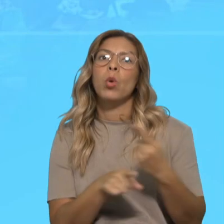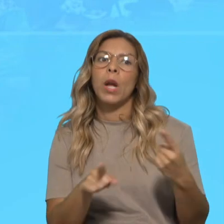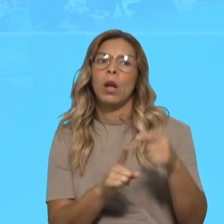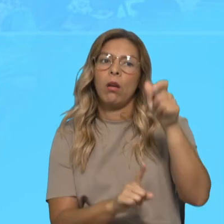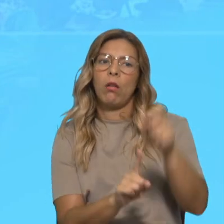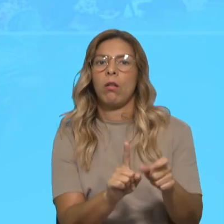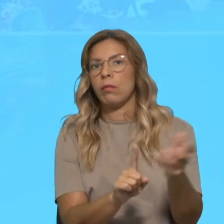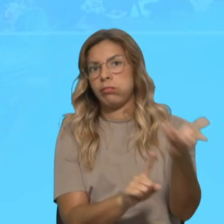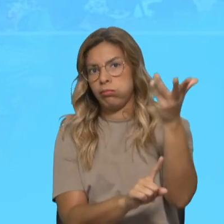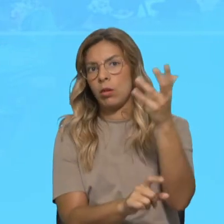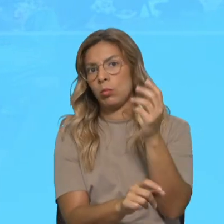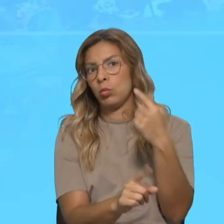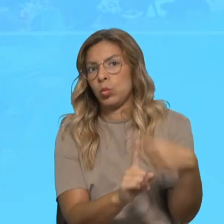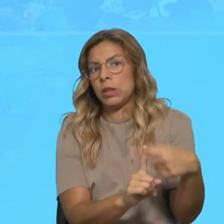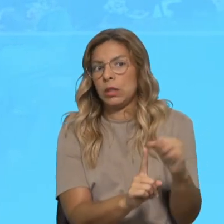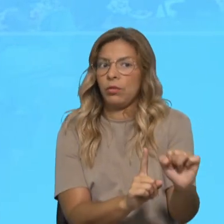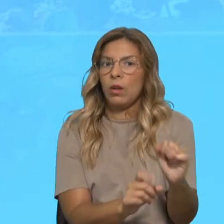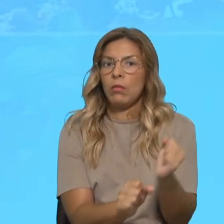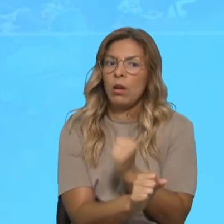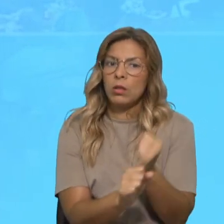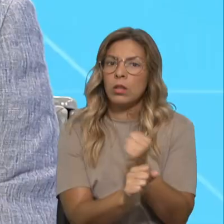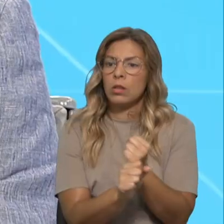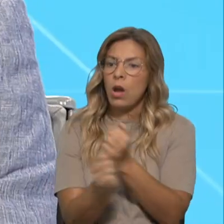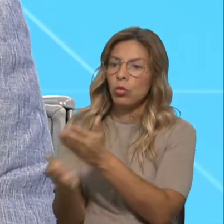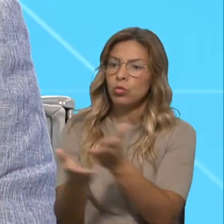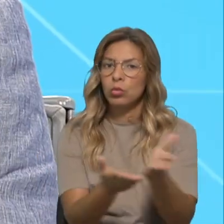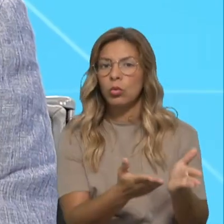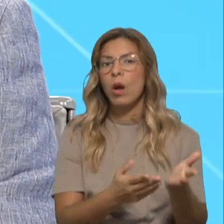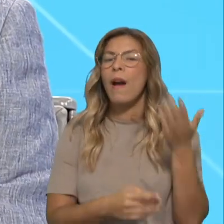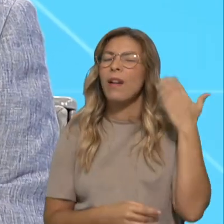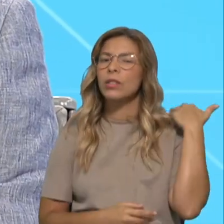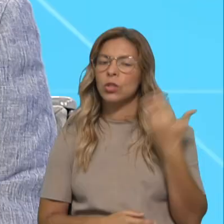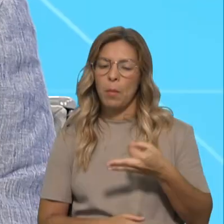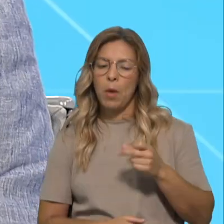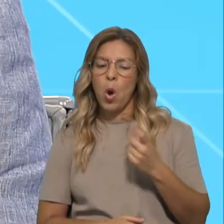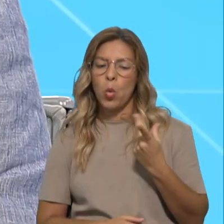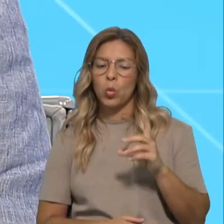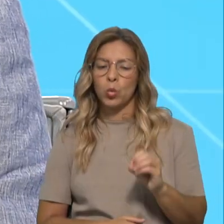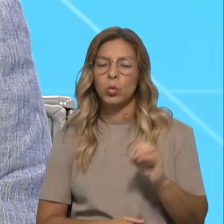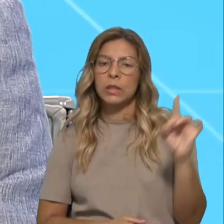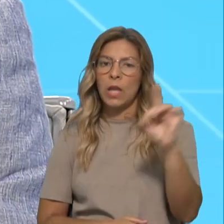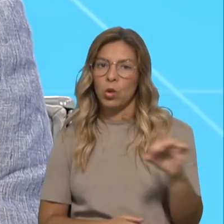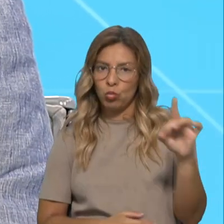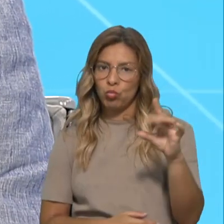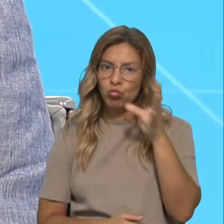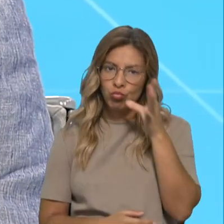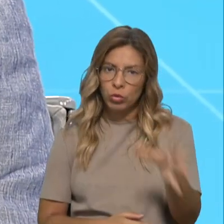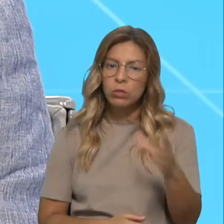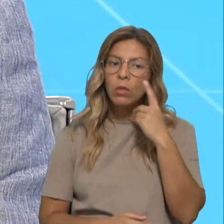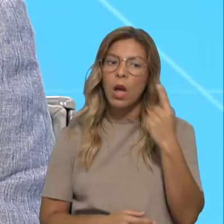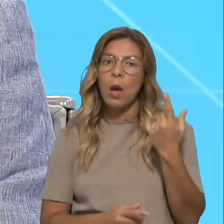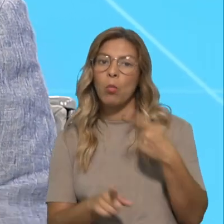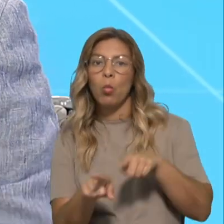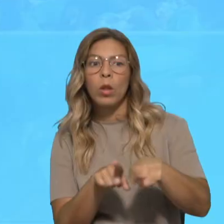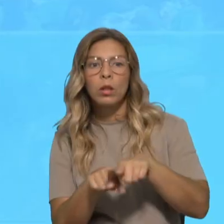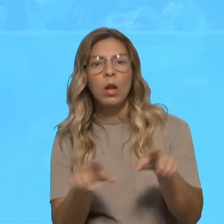privilegiada para o exercício da caridade. Acho que era Paulo VI que falava da política como a concretização nobre da caridade. O